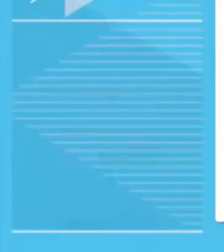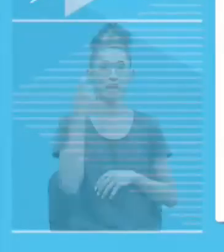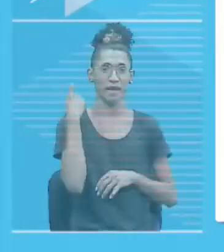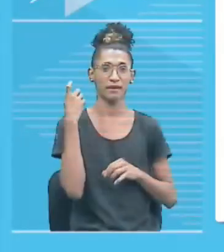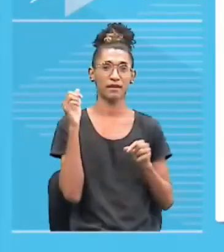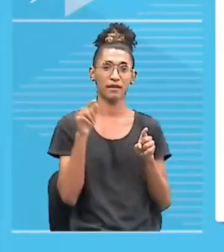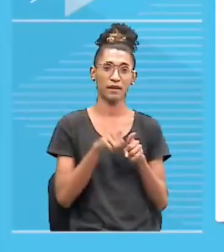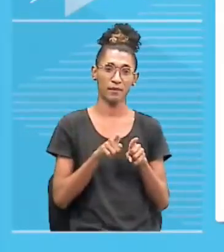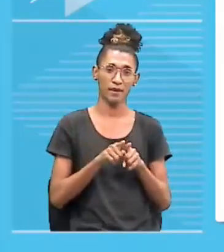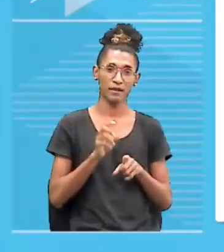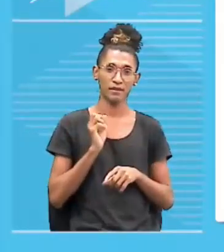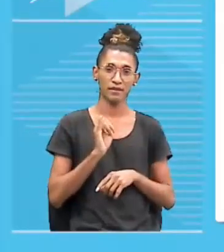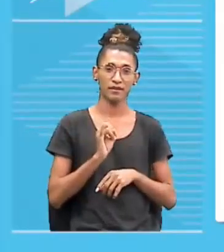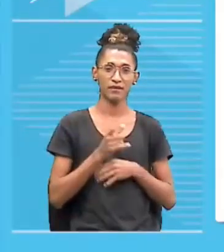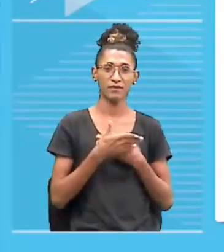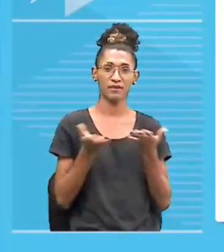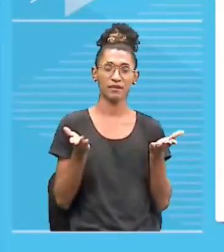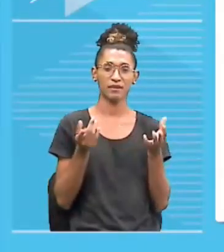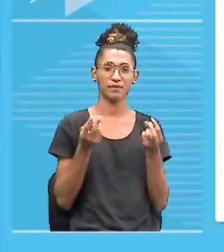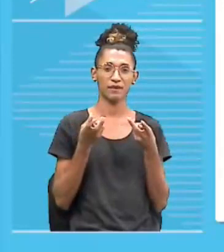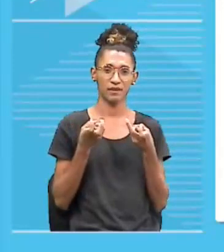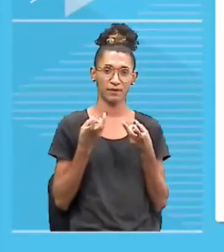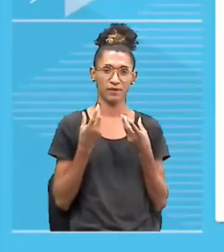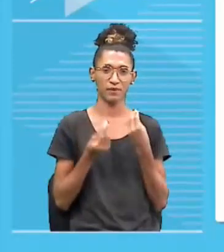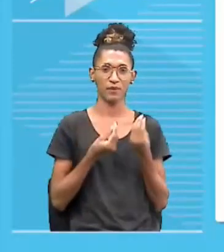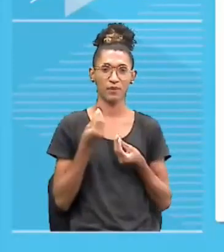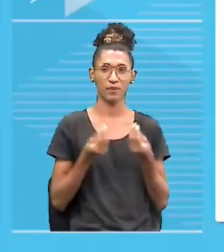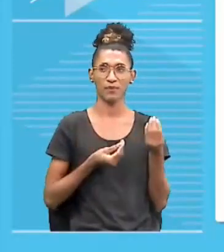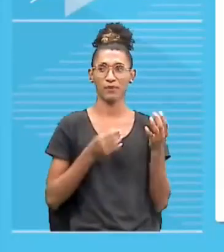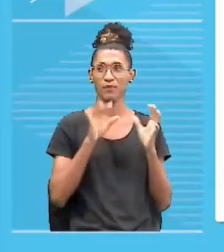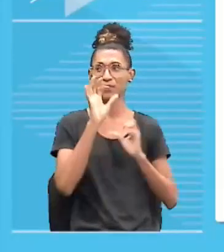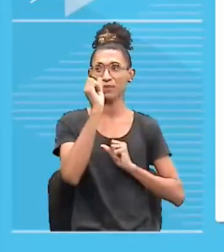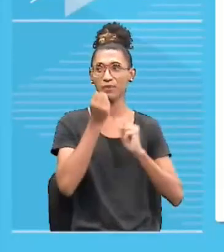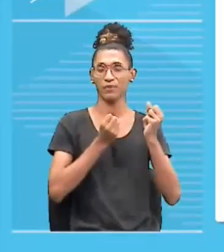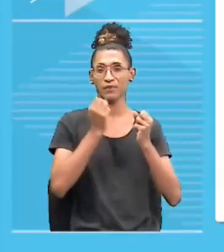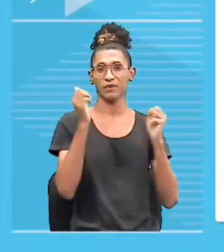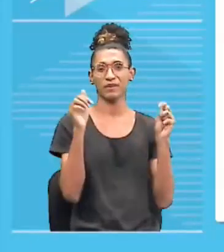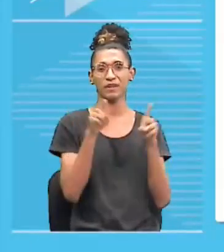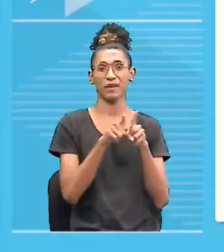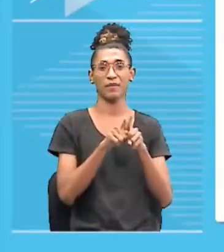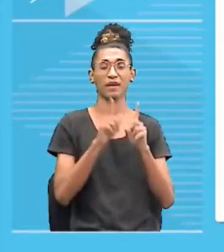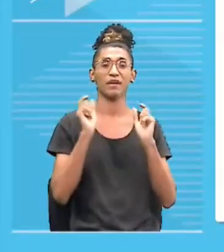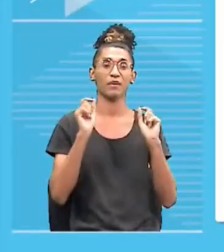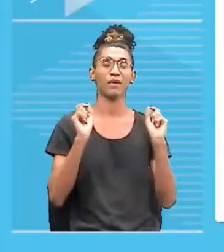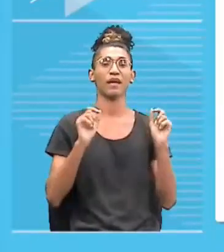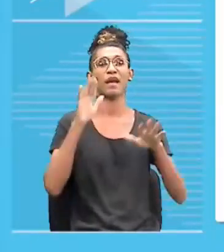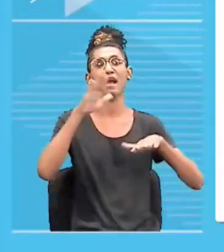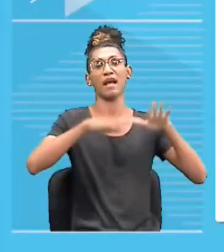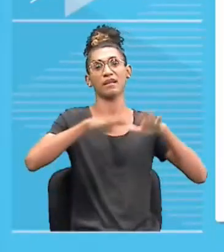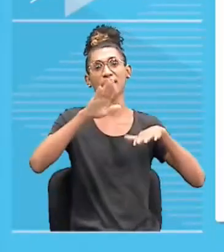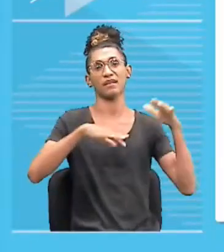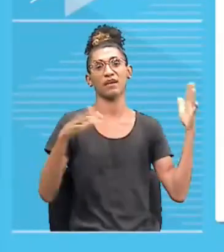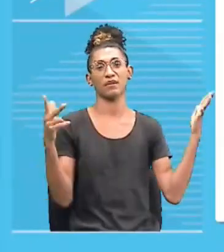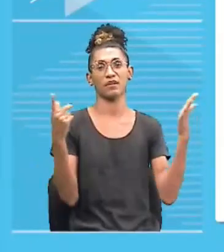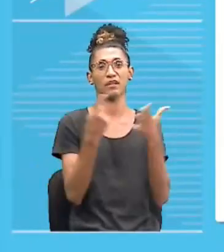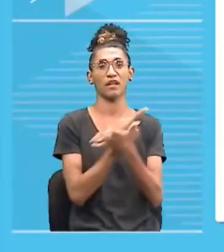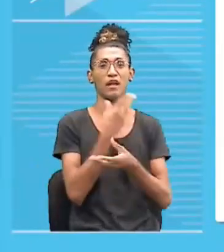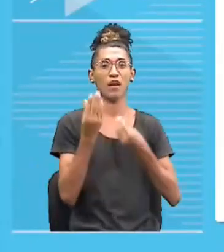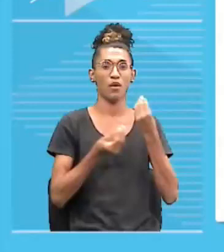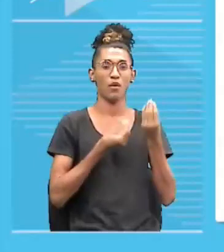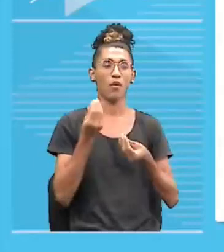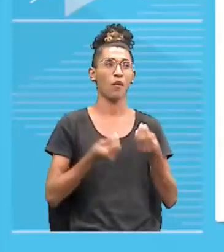vocês observarem como se fosse uma fábrica que provavelmente funcionava através